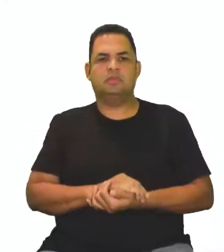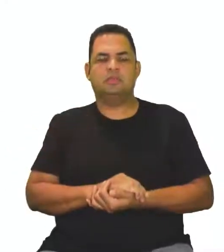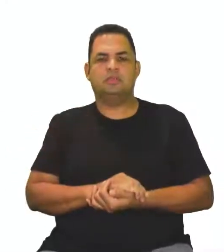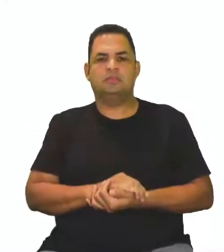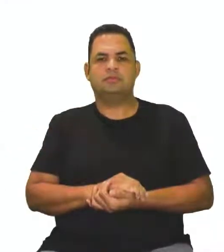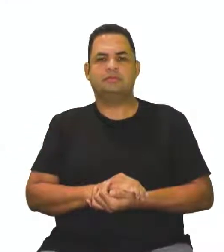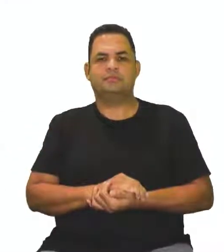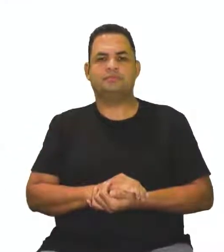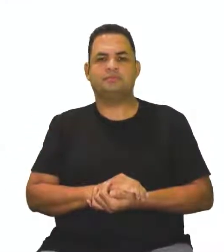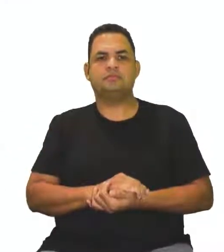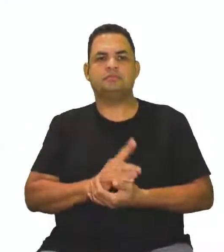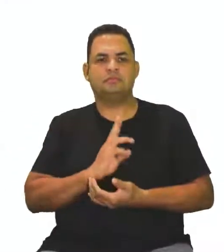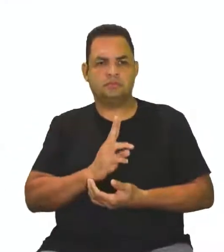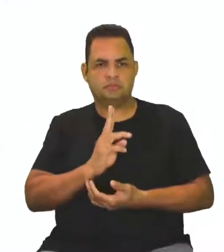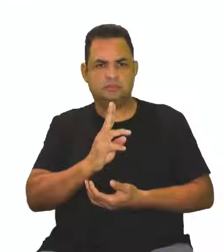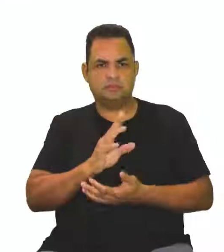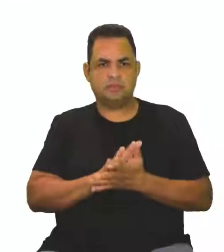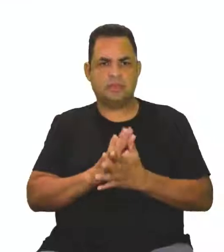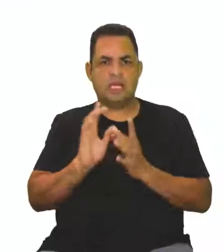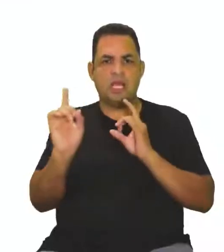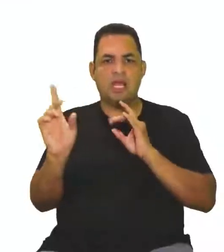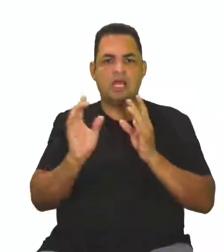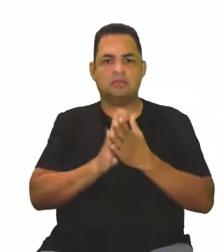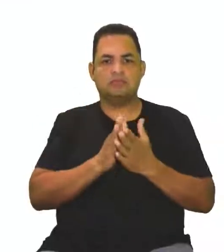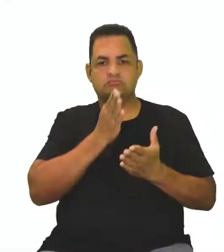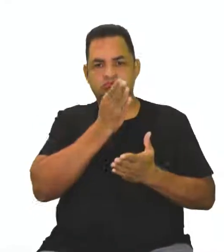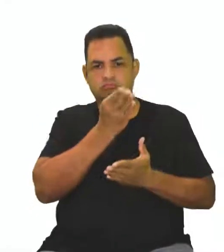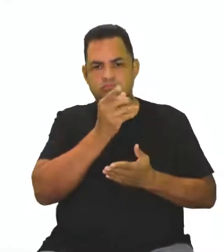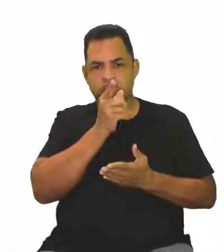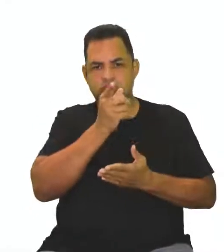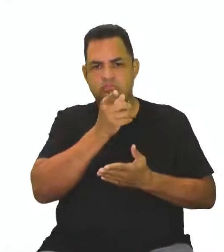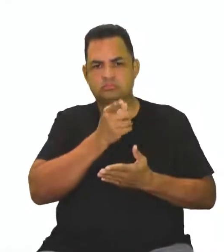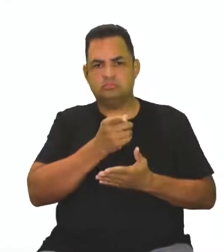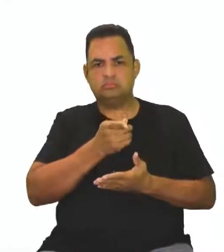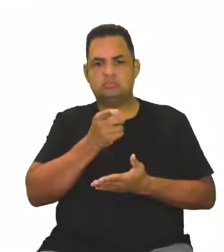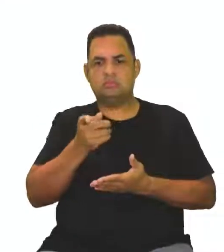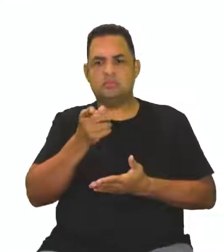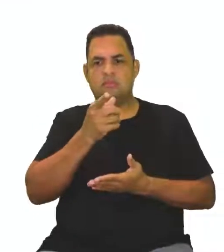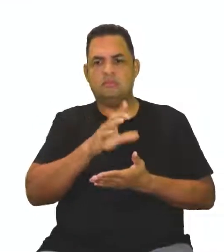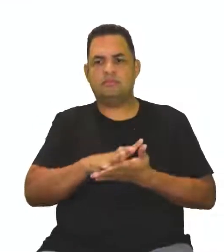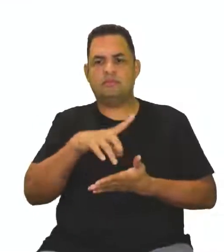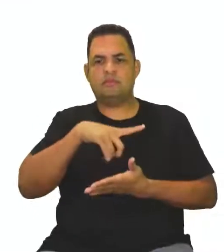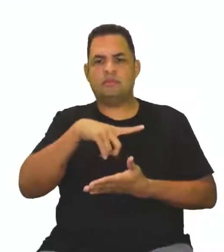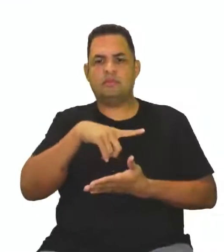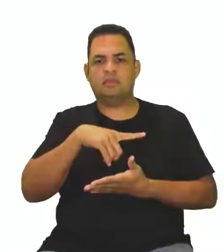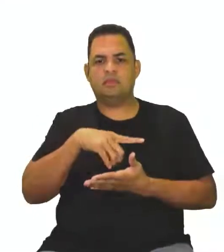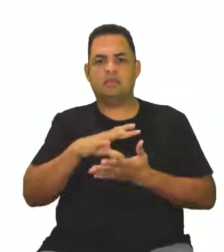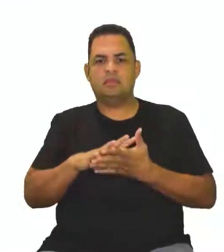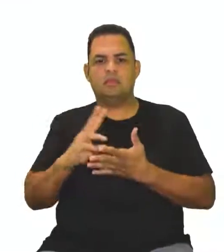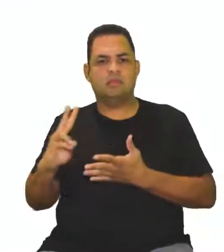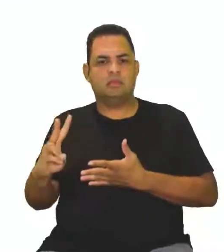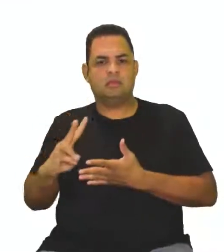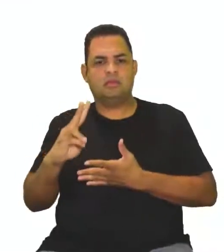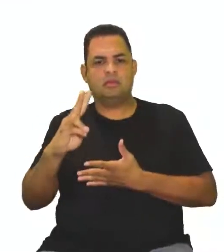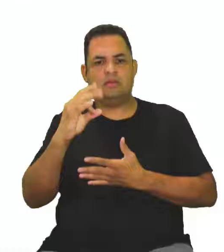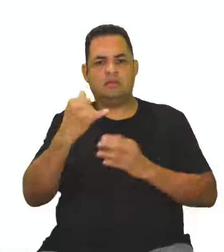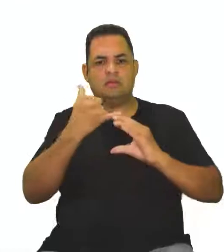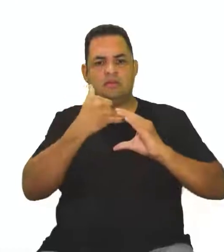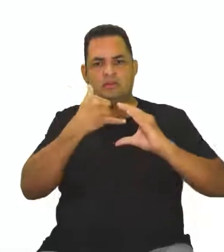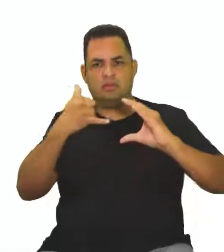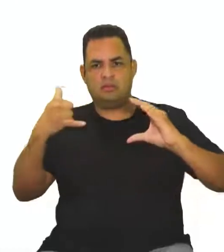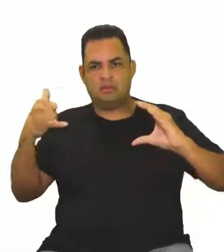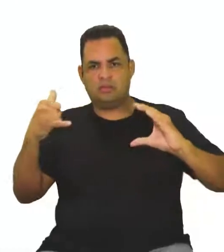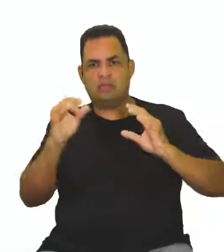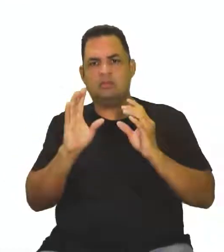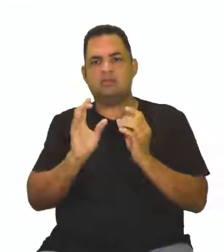olha só, vamos continuar aqui. Em cada parte do circuito, a tensão e intensidade da corrente